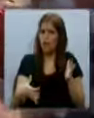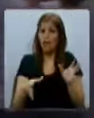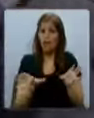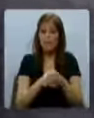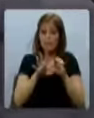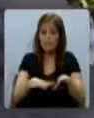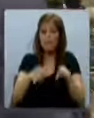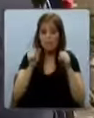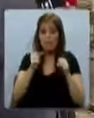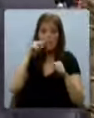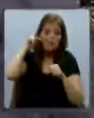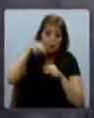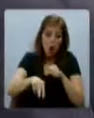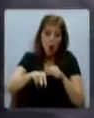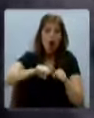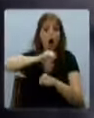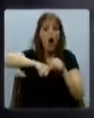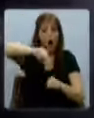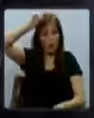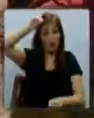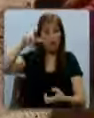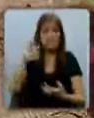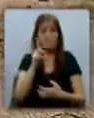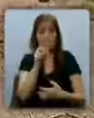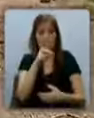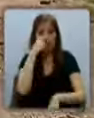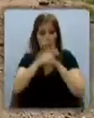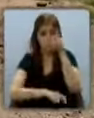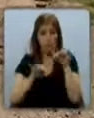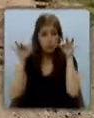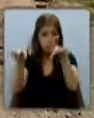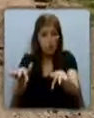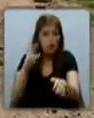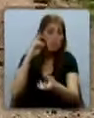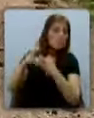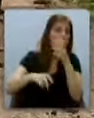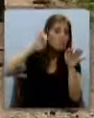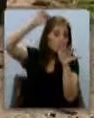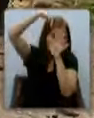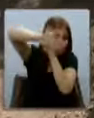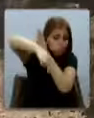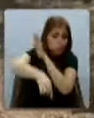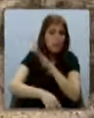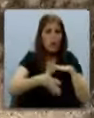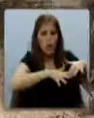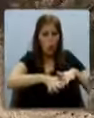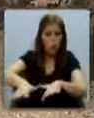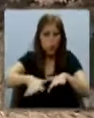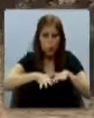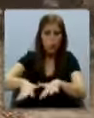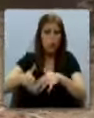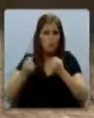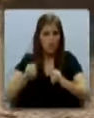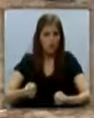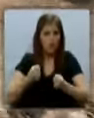resgate localizaram as cordas. 60 operacionais concentram as buscas na zona de grande profundidade, com muita corrente e caudal, o que impediu